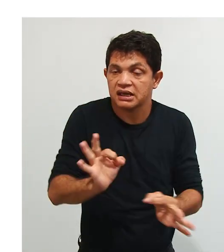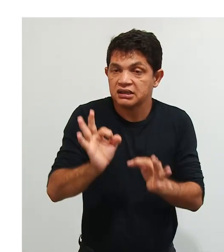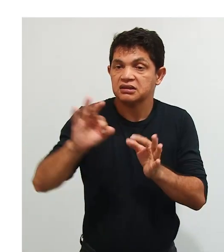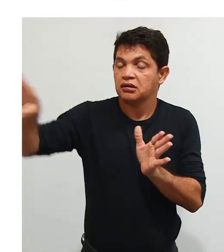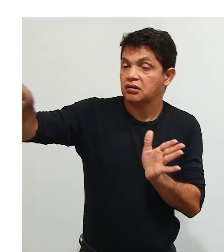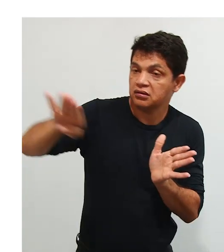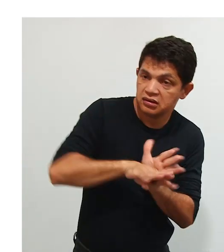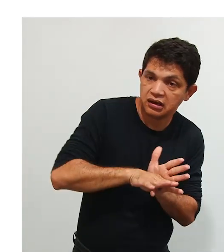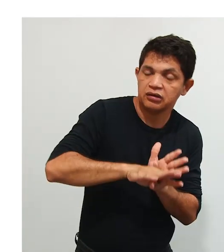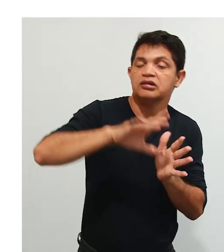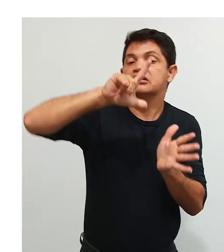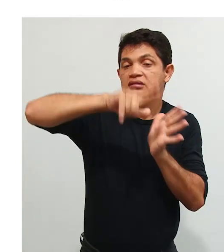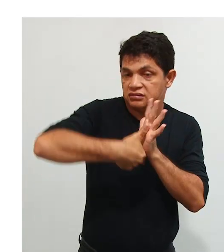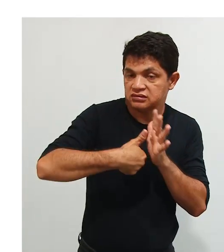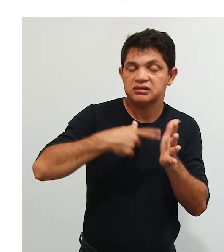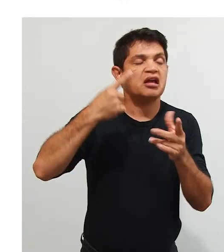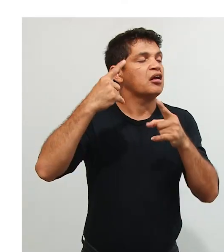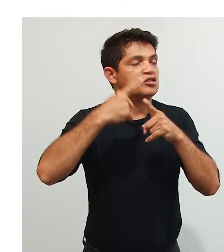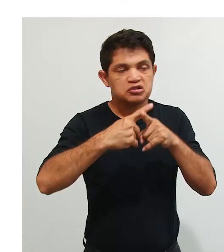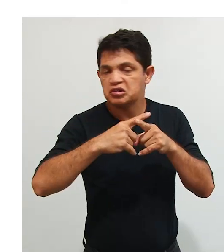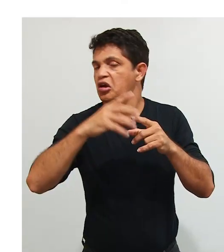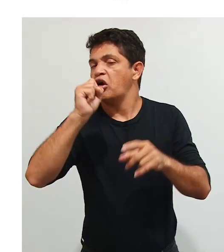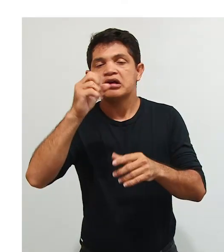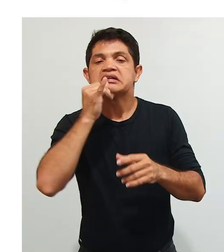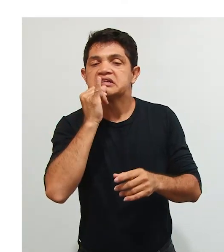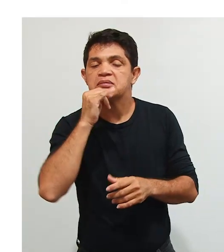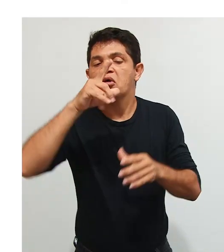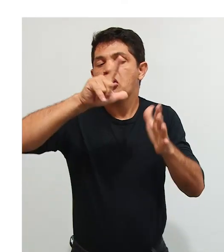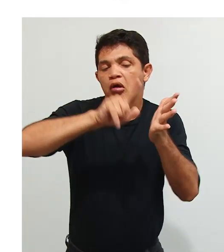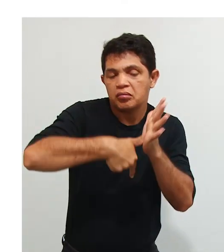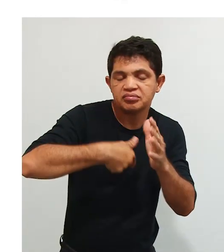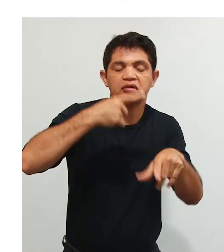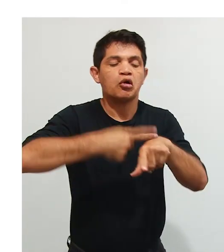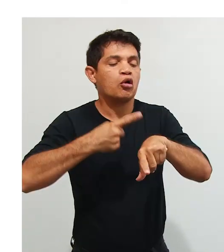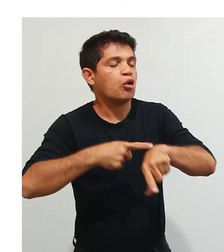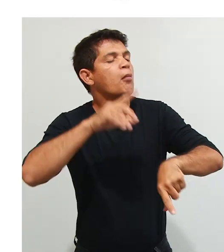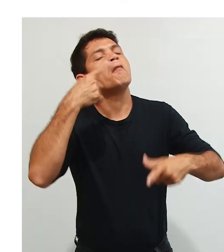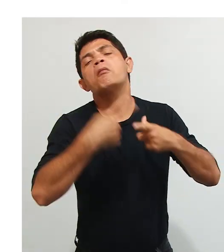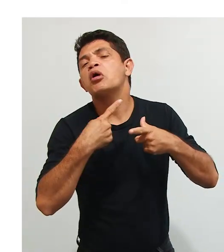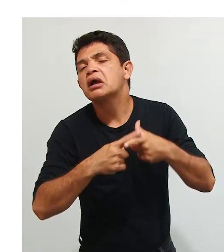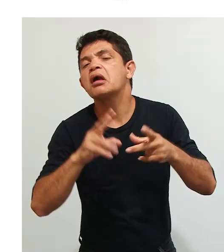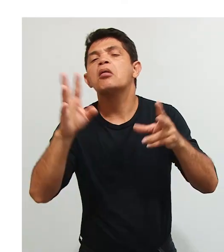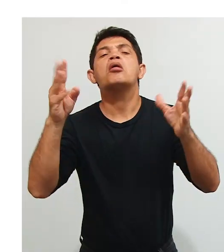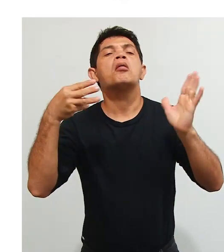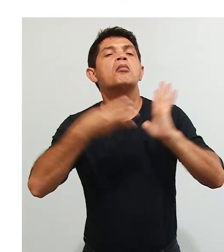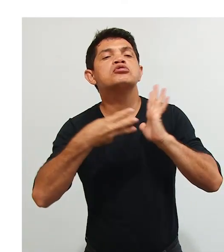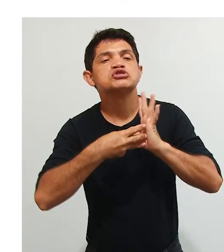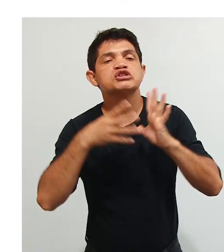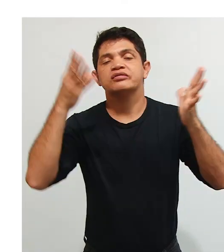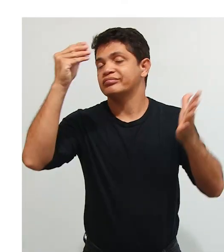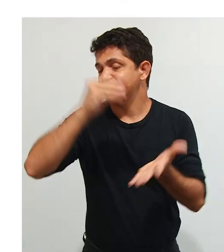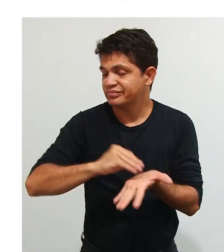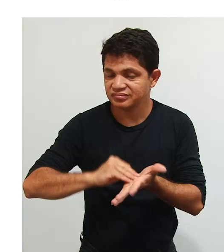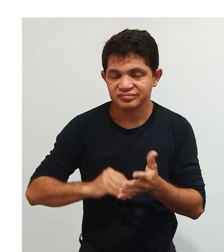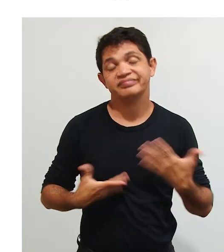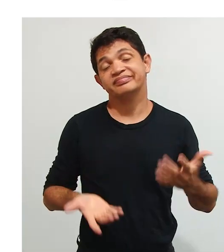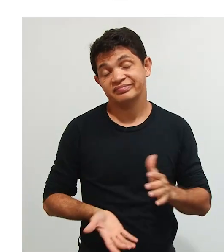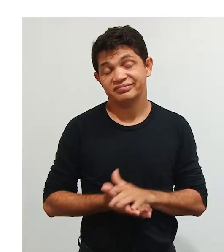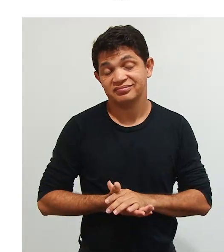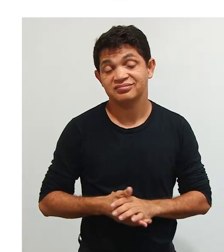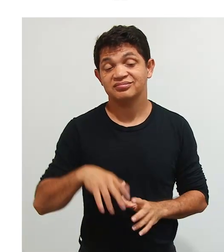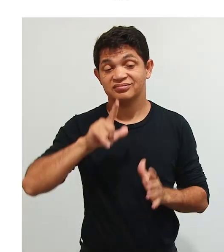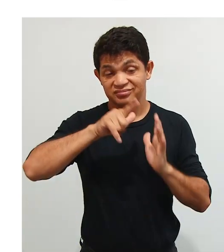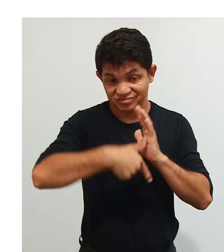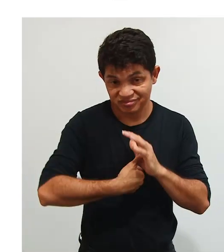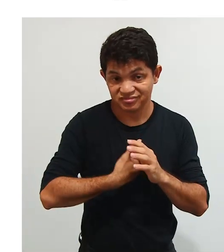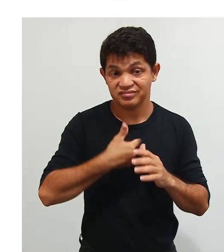olha, você tem chegado no horário X. O que é que está acontecendo? Sem julgamentos, do